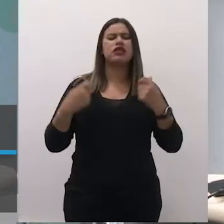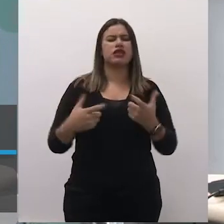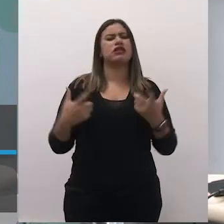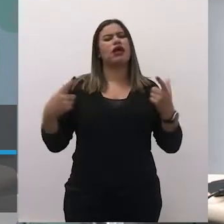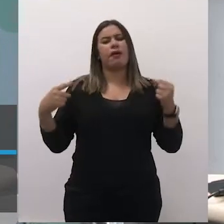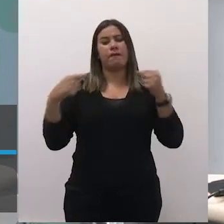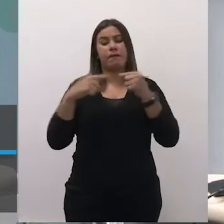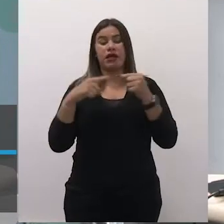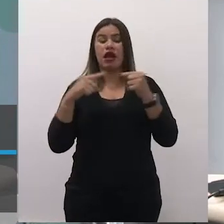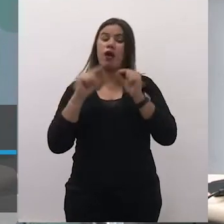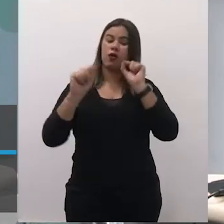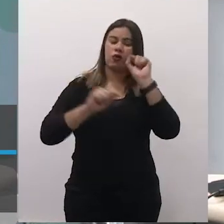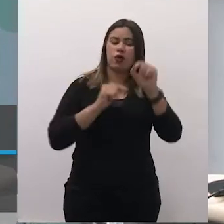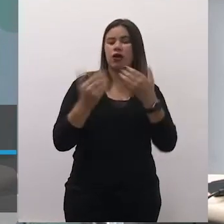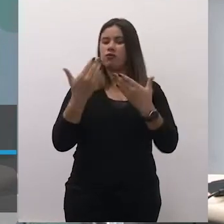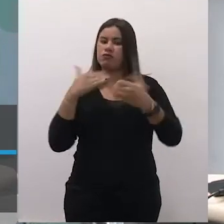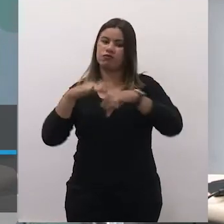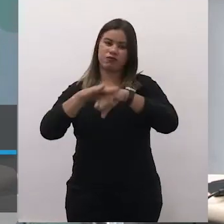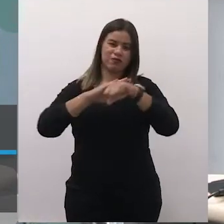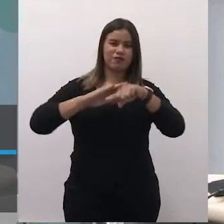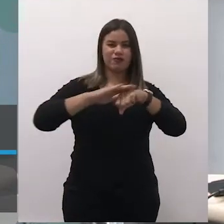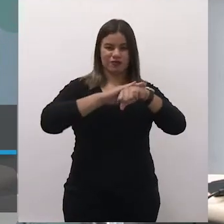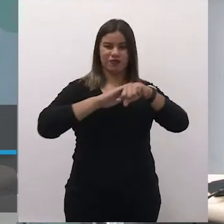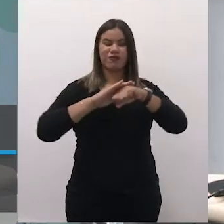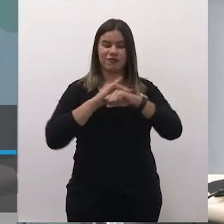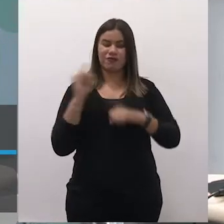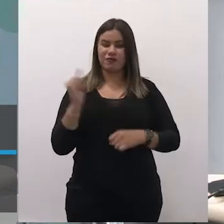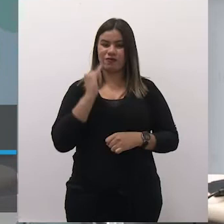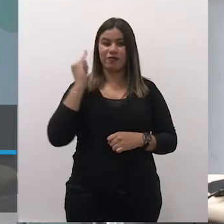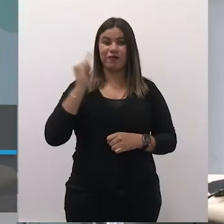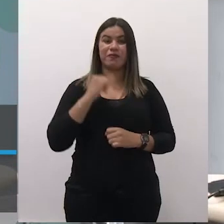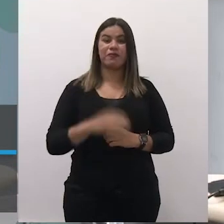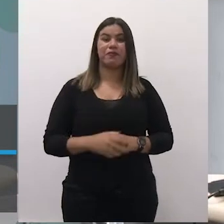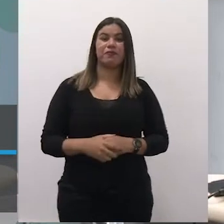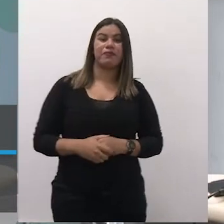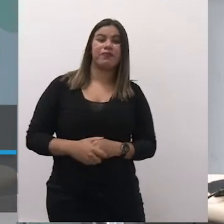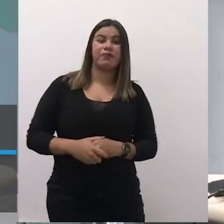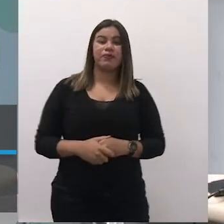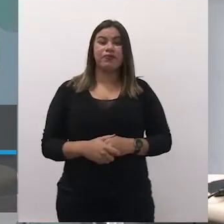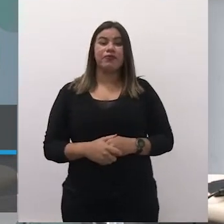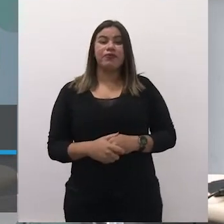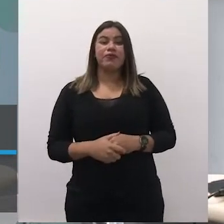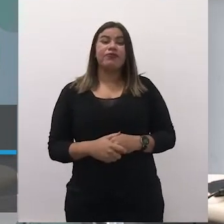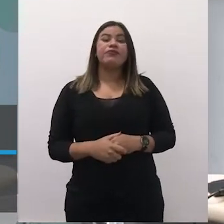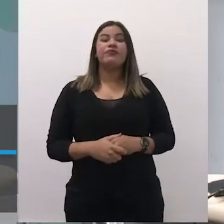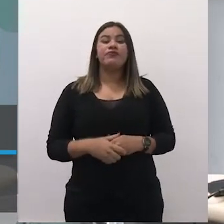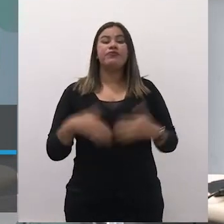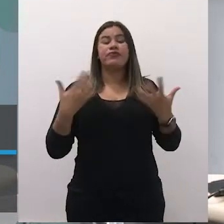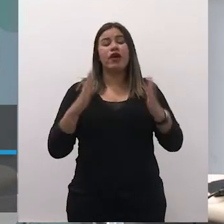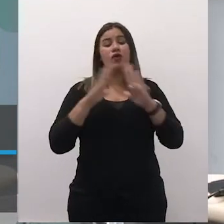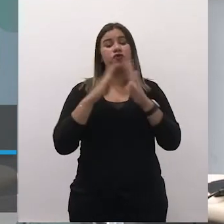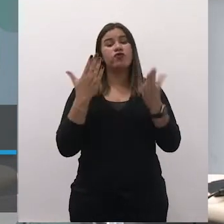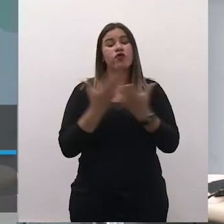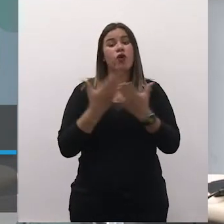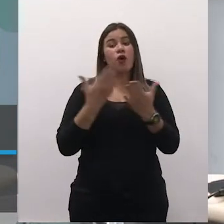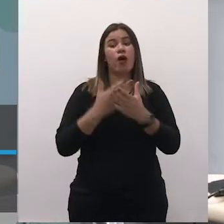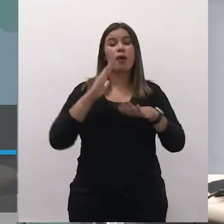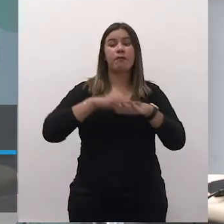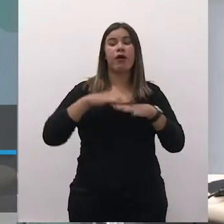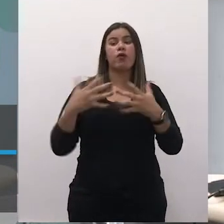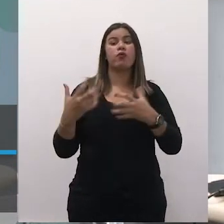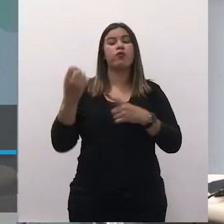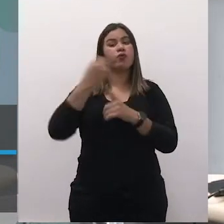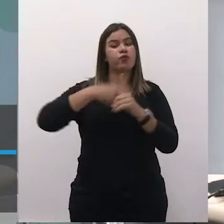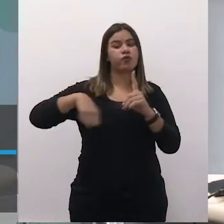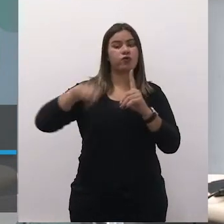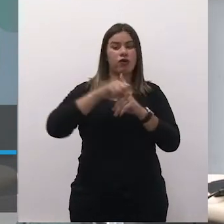e de escuta, de diálogo, né? Diálogo e escuta. Então, a escola, como que é um instrumento social, ela precisa também